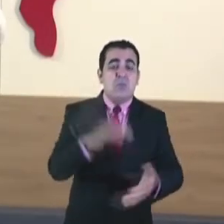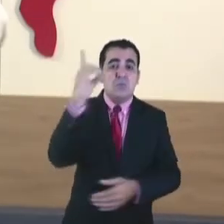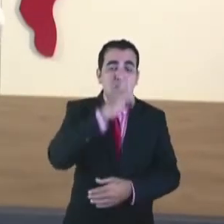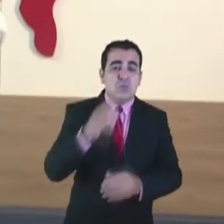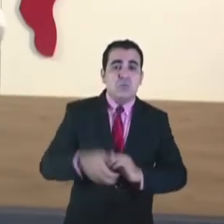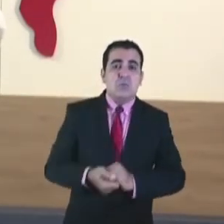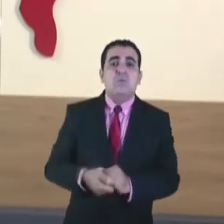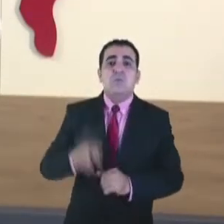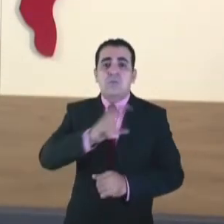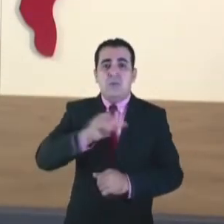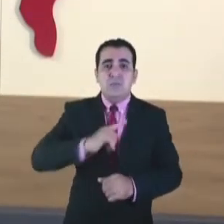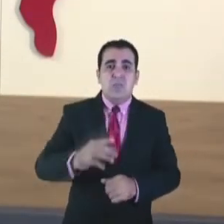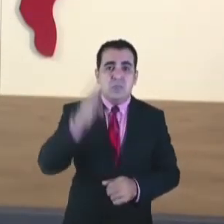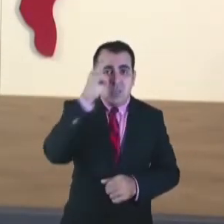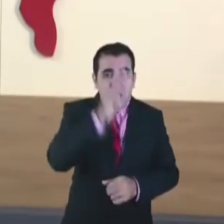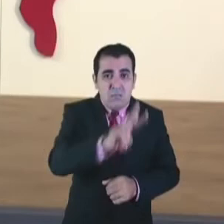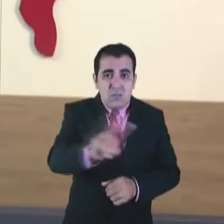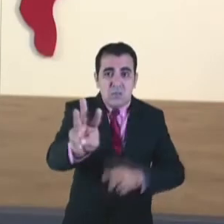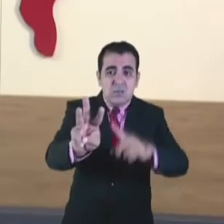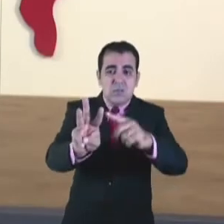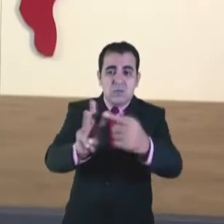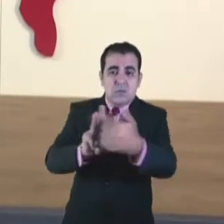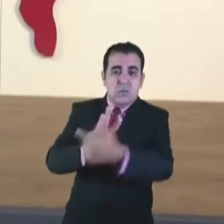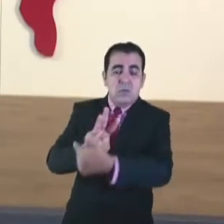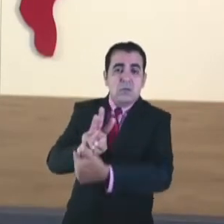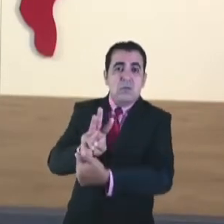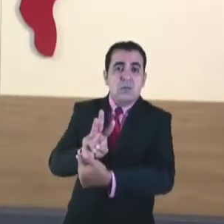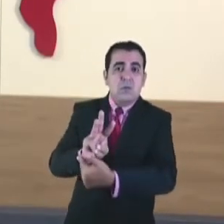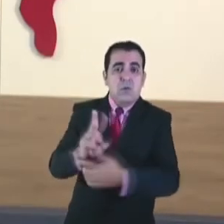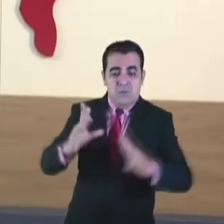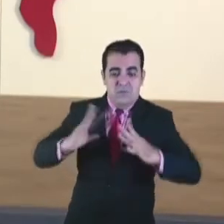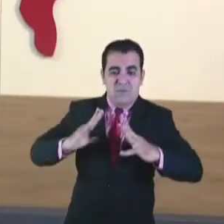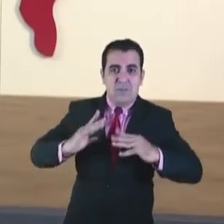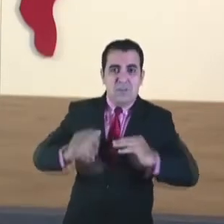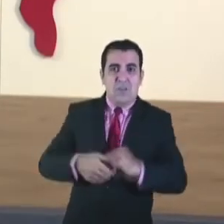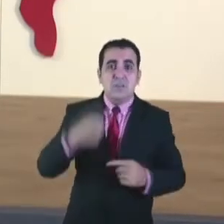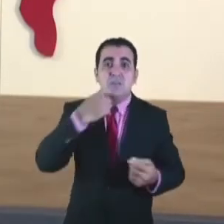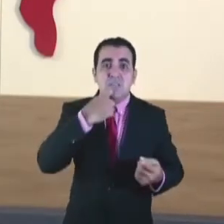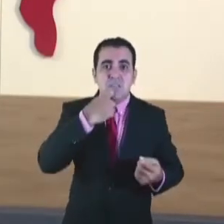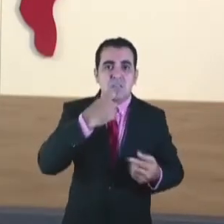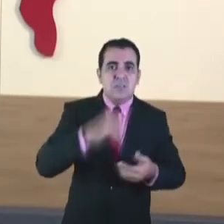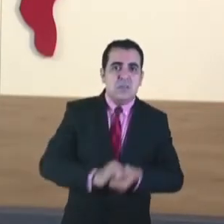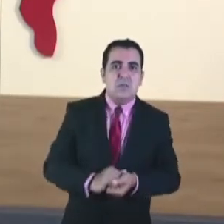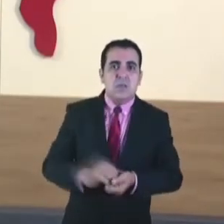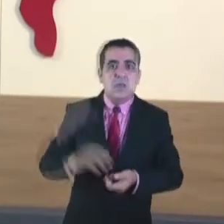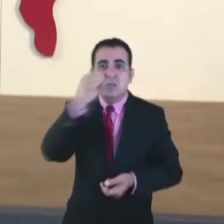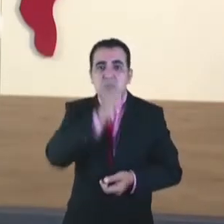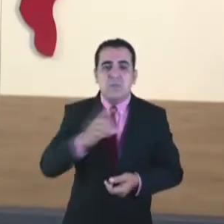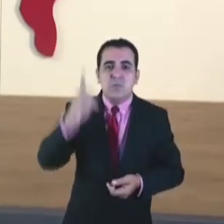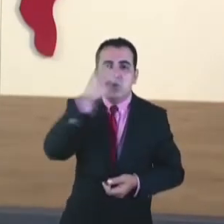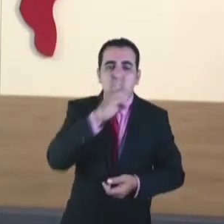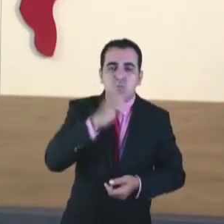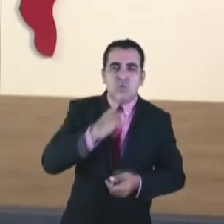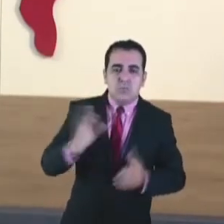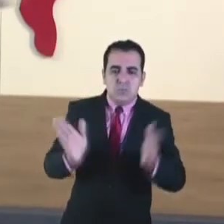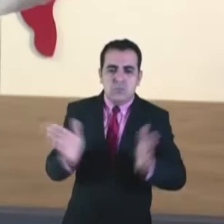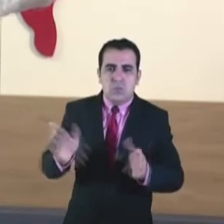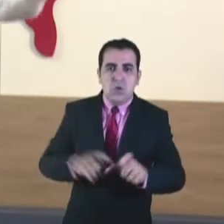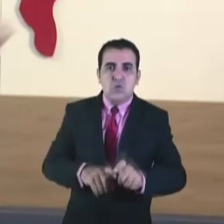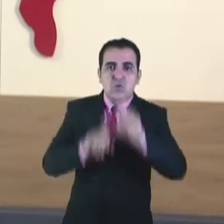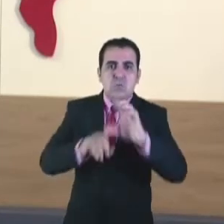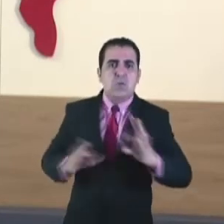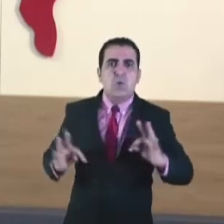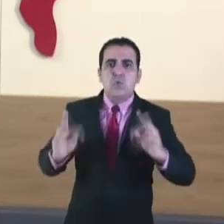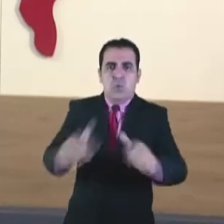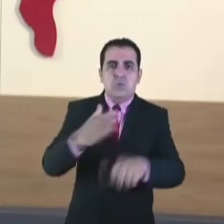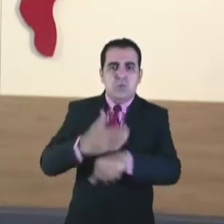vem e vamos ter 3 dias, um feriado, que é sexta-feira, e sábado e domingo com suspensão